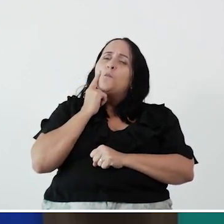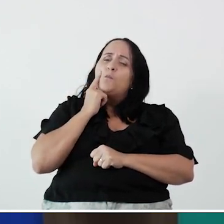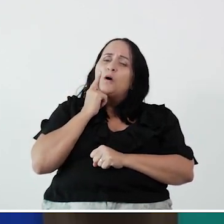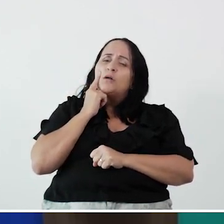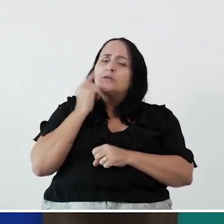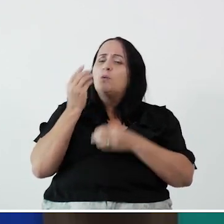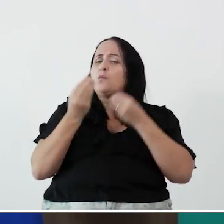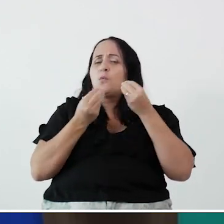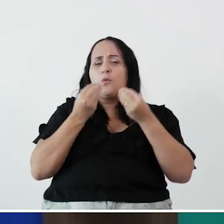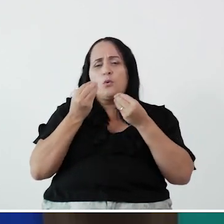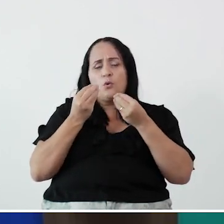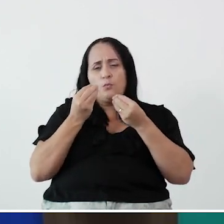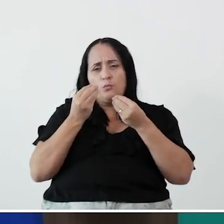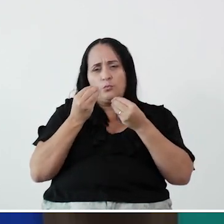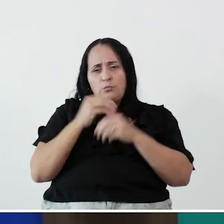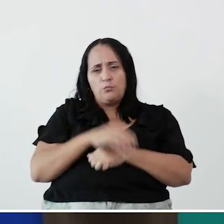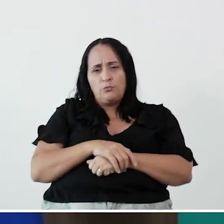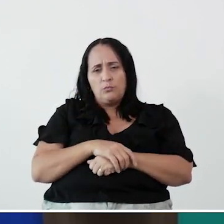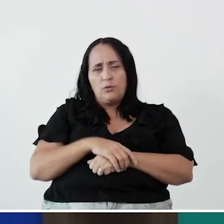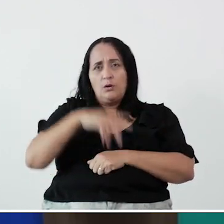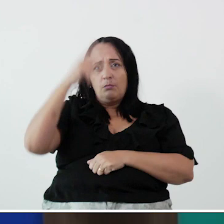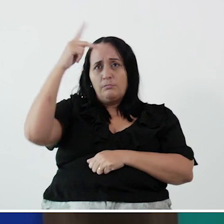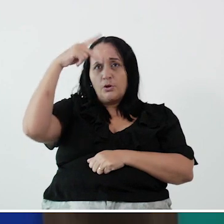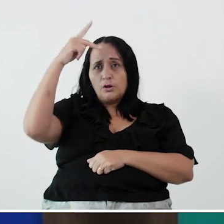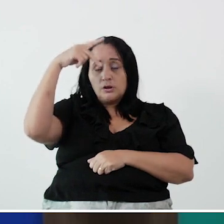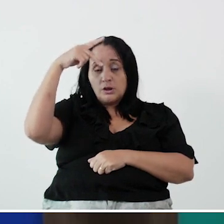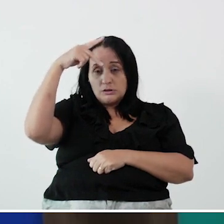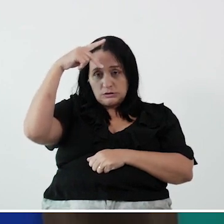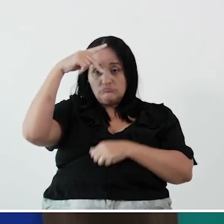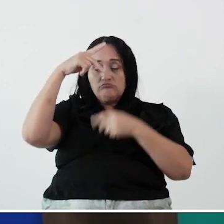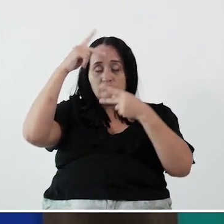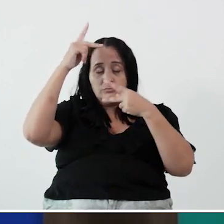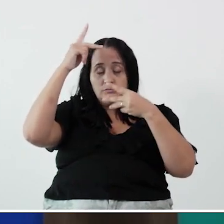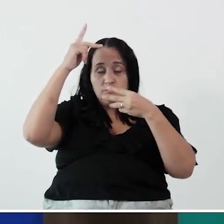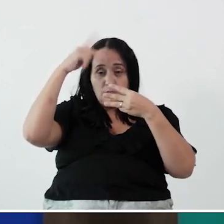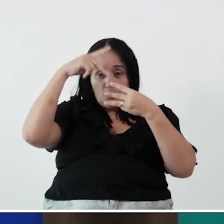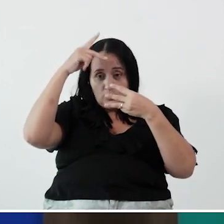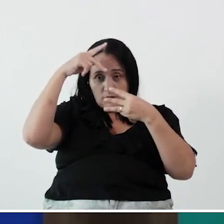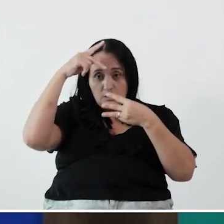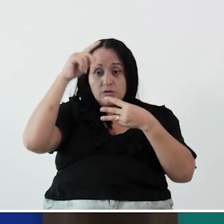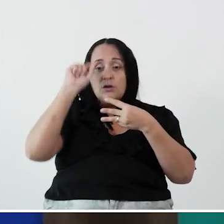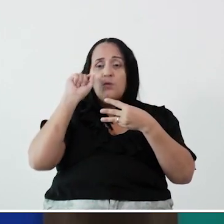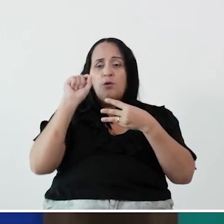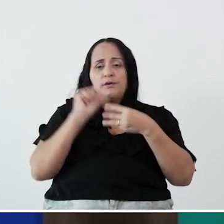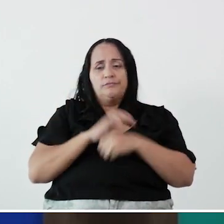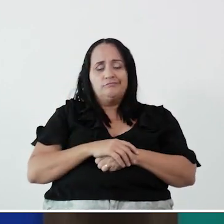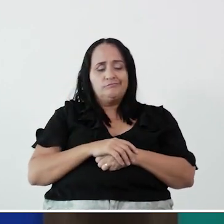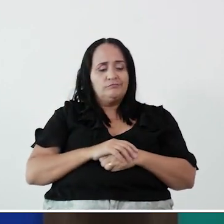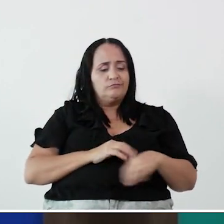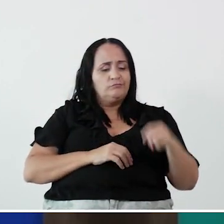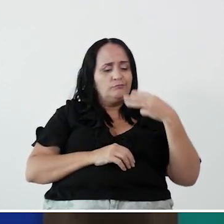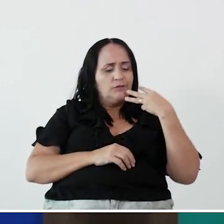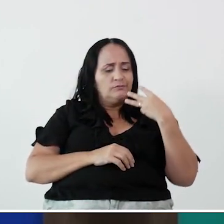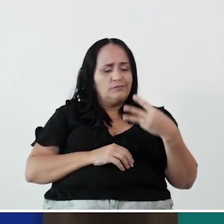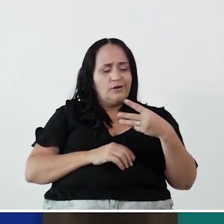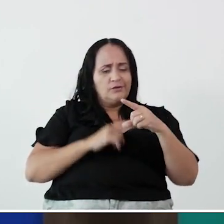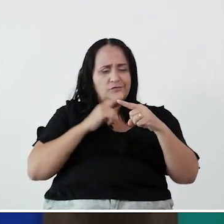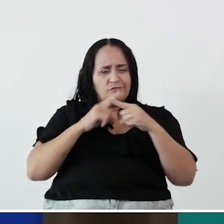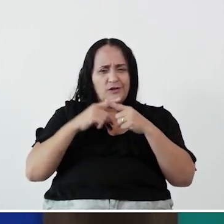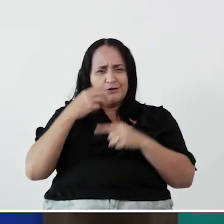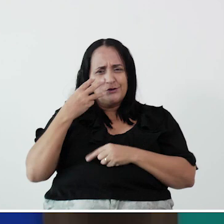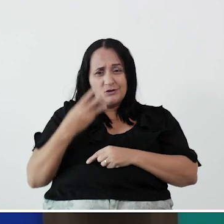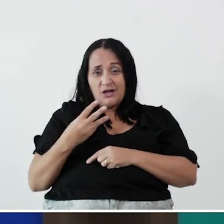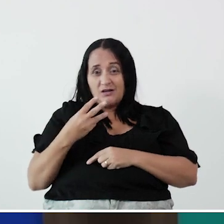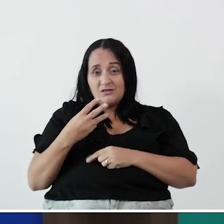expoente. Como calcular essa potência? Seria 3 multiplicado por ele mesmo, quantas vezes?